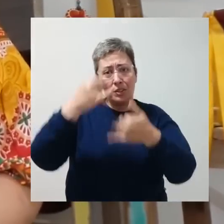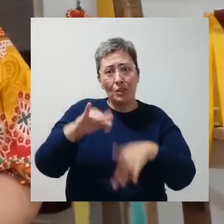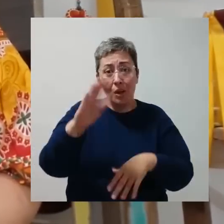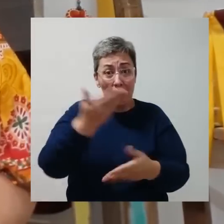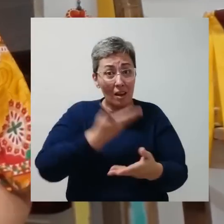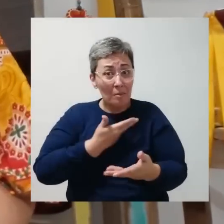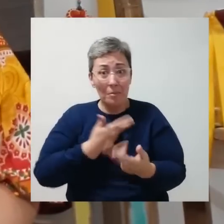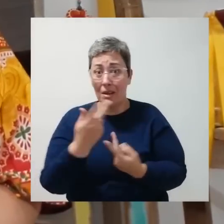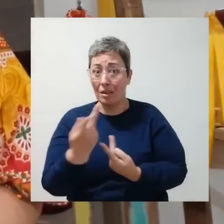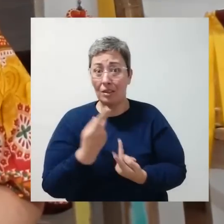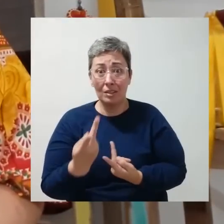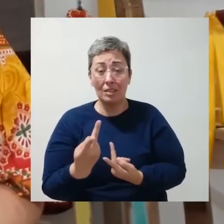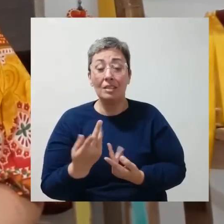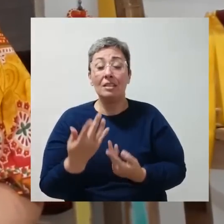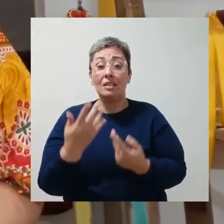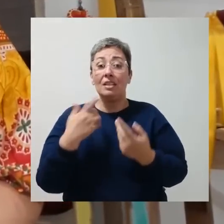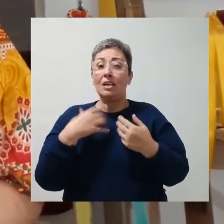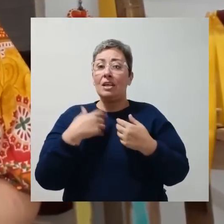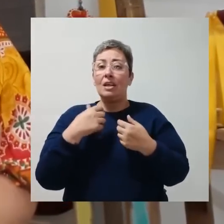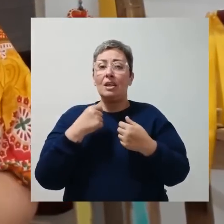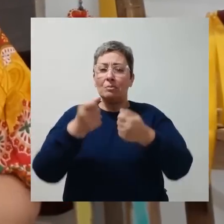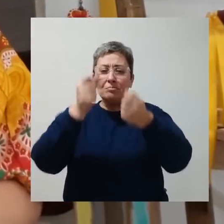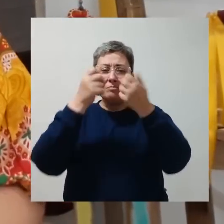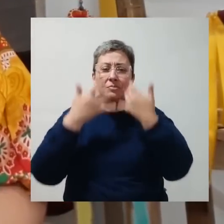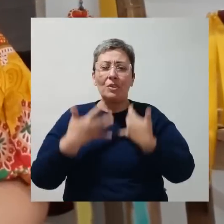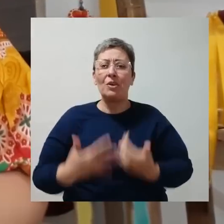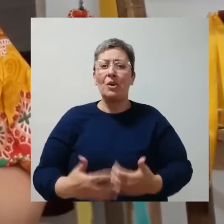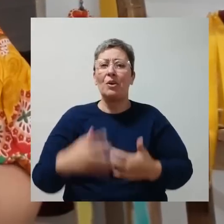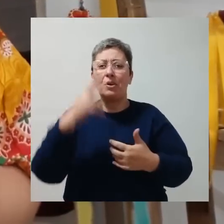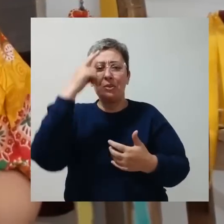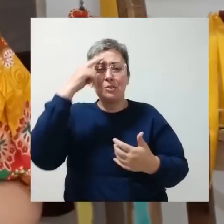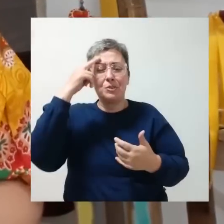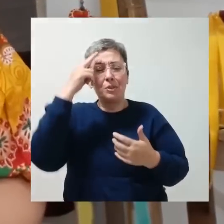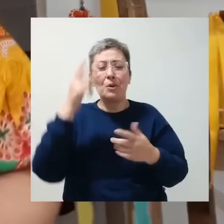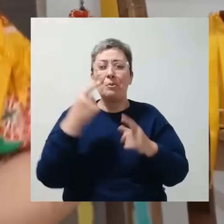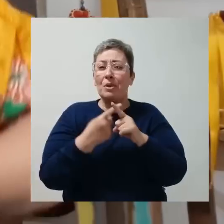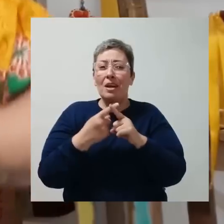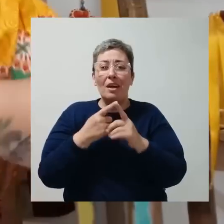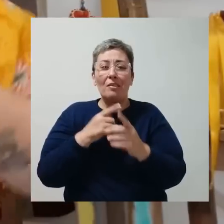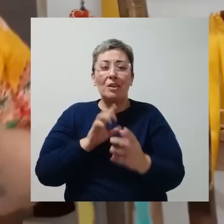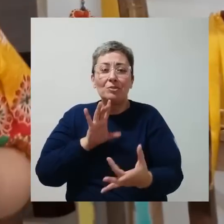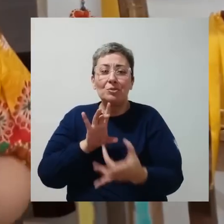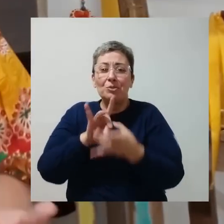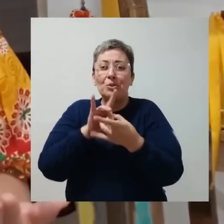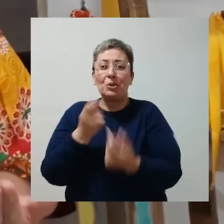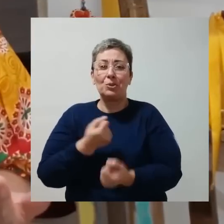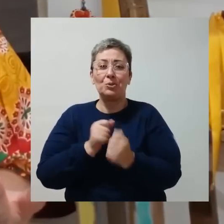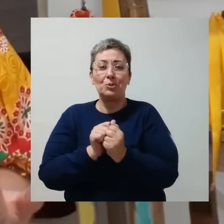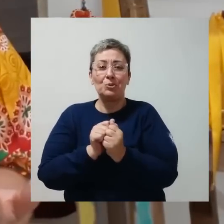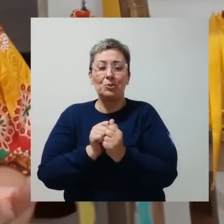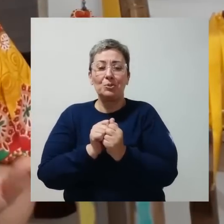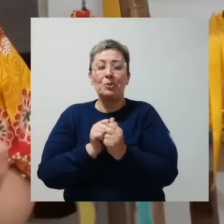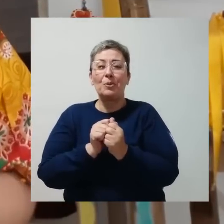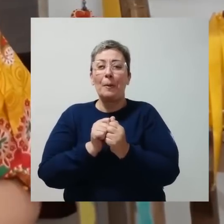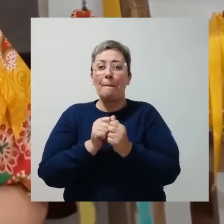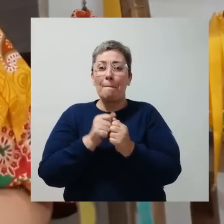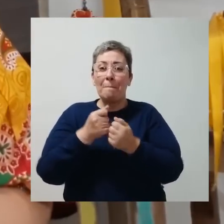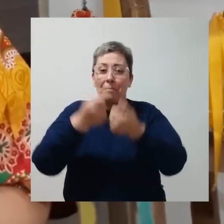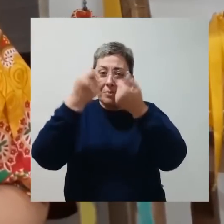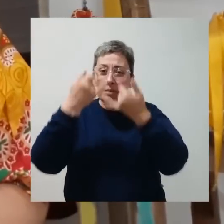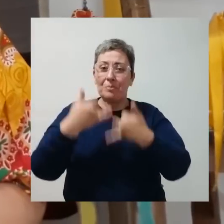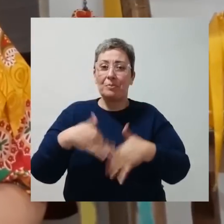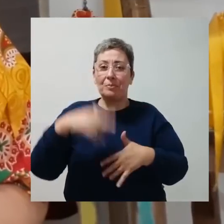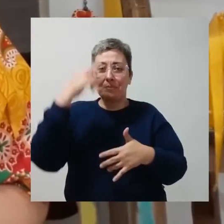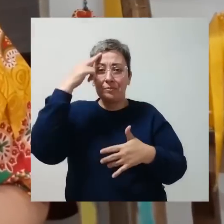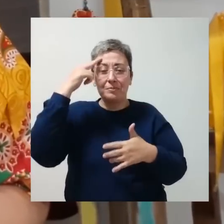contadora de histórias, como sua amiga, conte-me seus sonhos para sonharmos juntos.